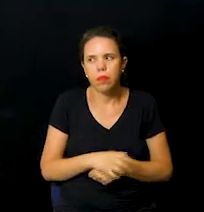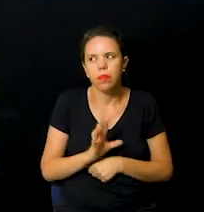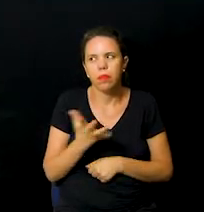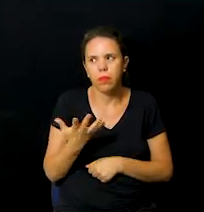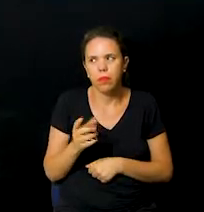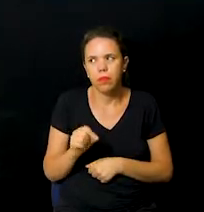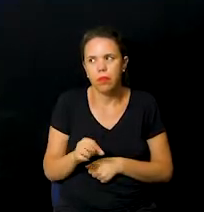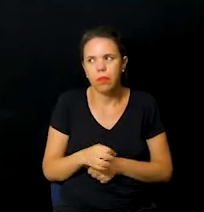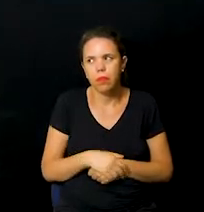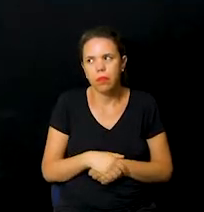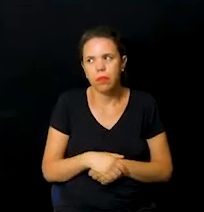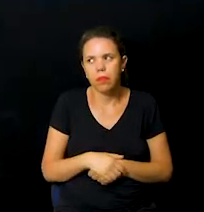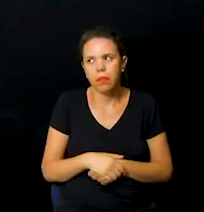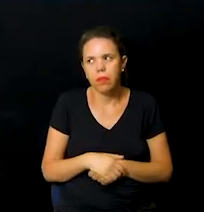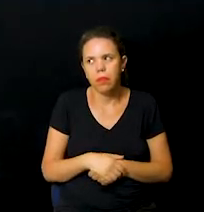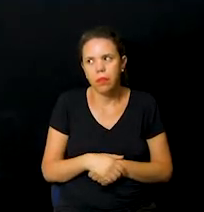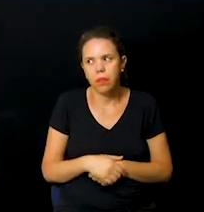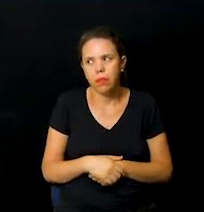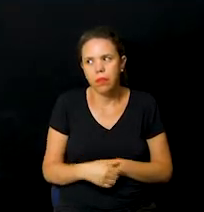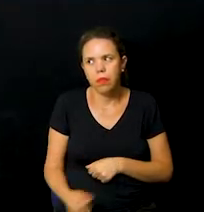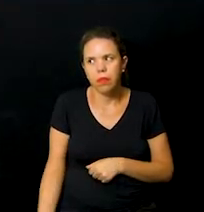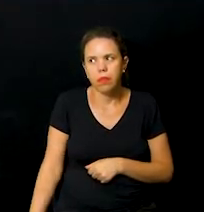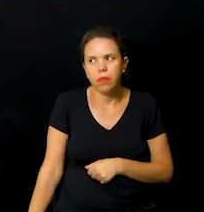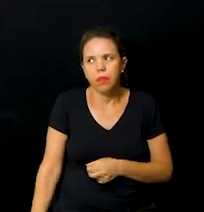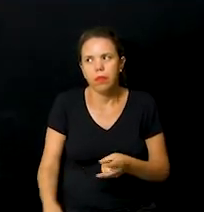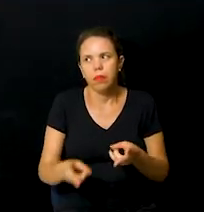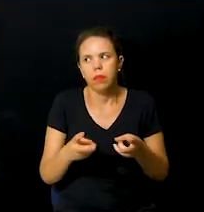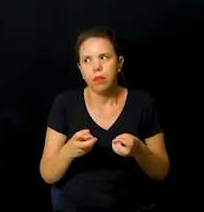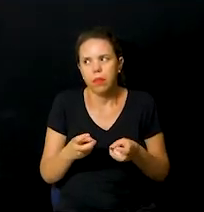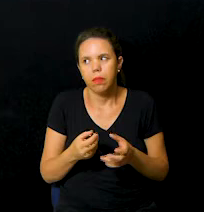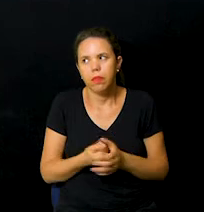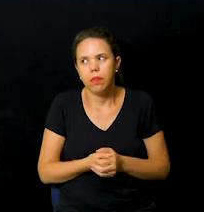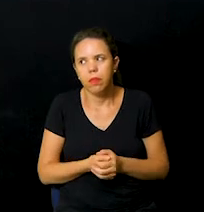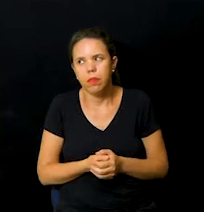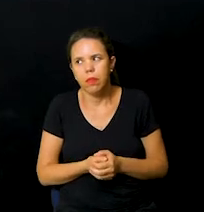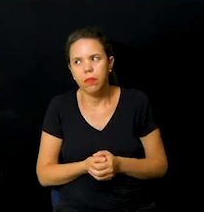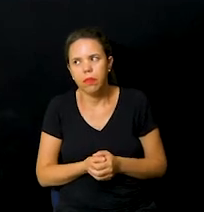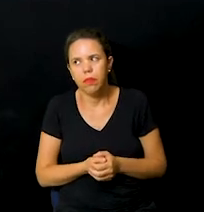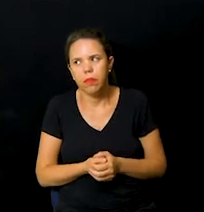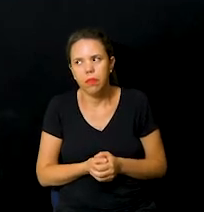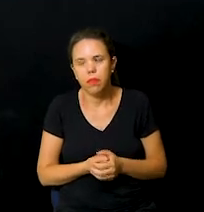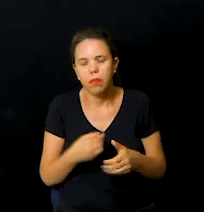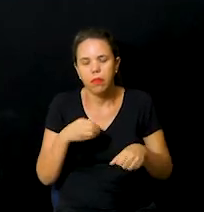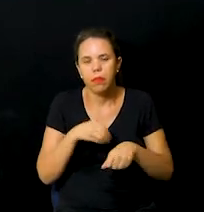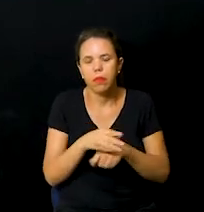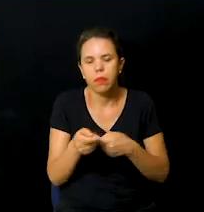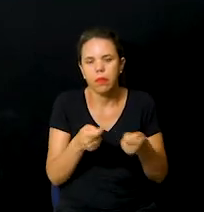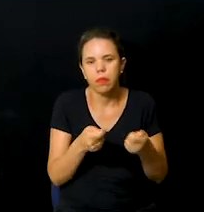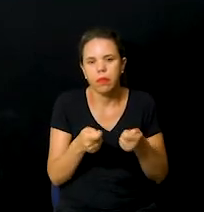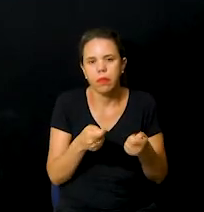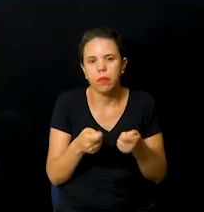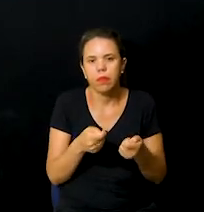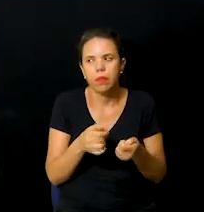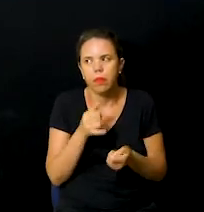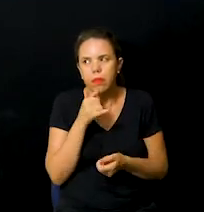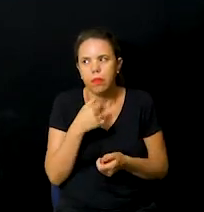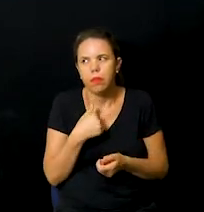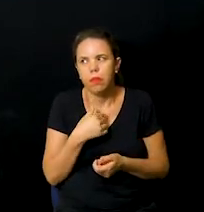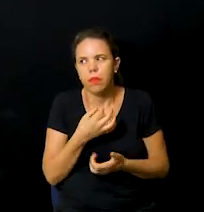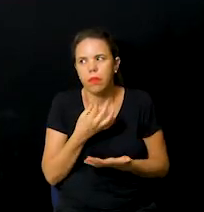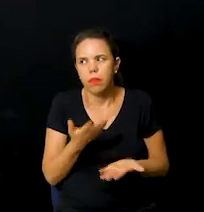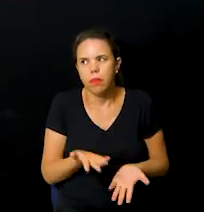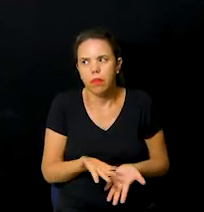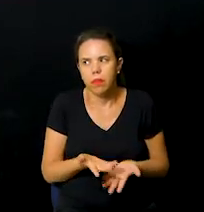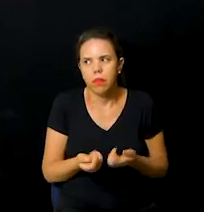área. Isso acontece. Então, aí eu percebo essa forma da gente trazer esse equilíbrio, né? Então,